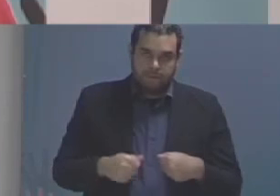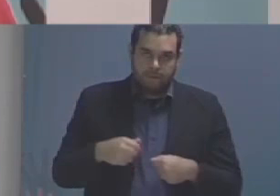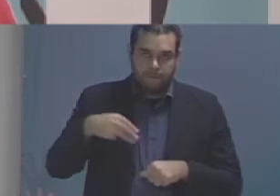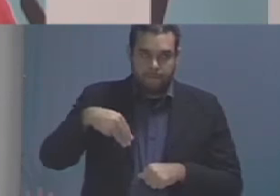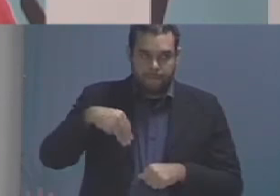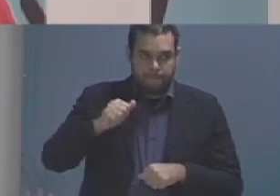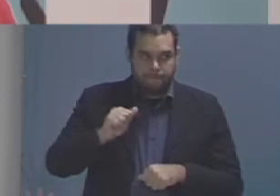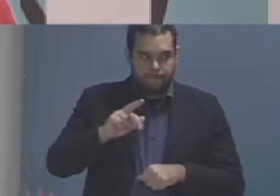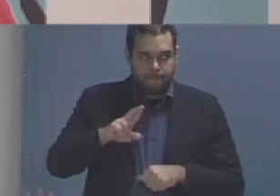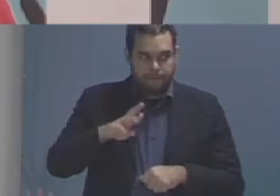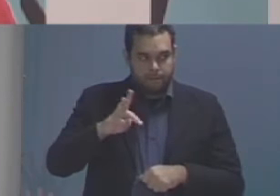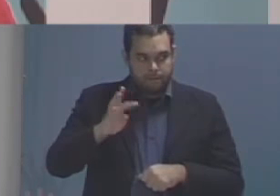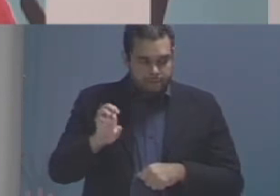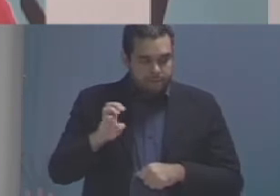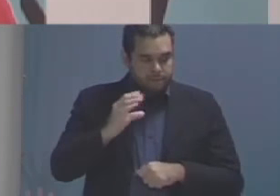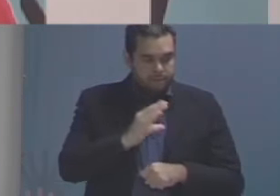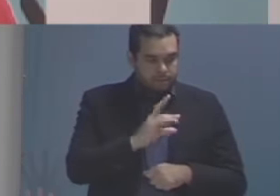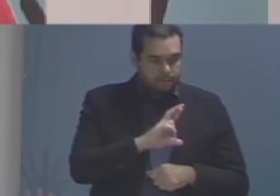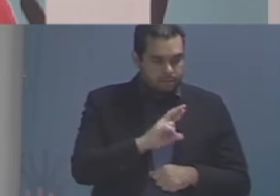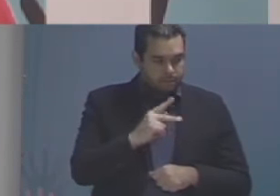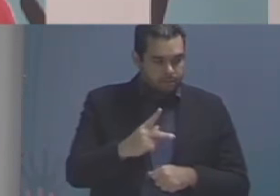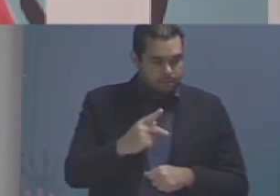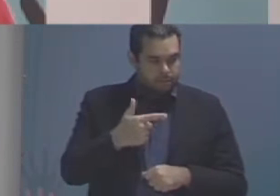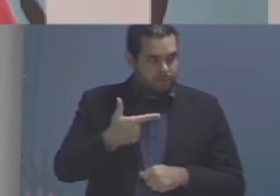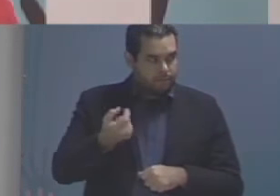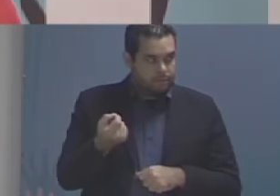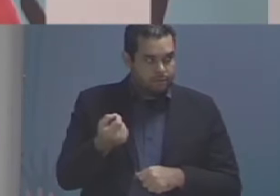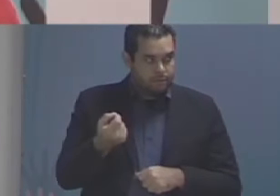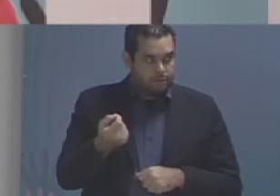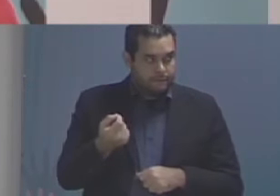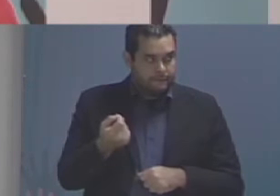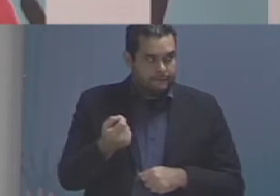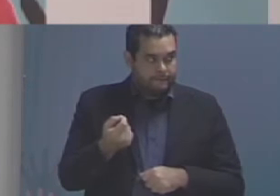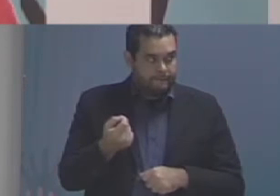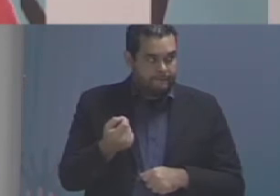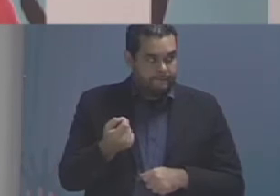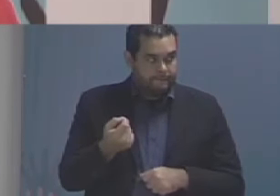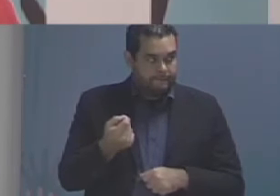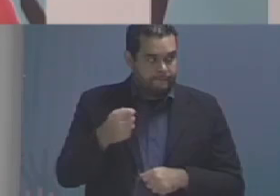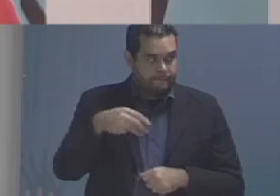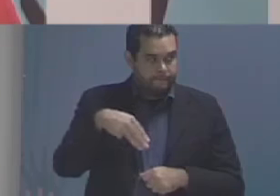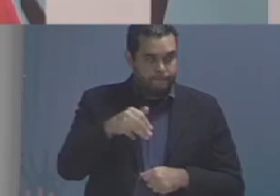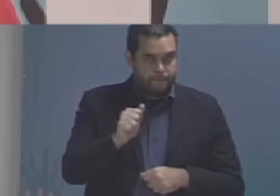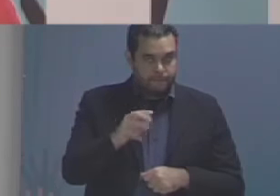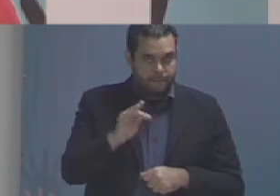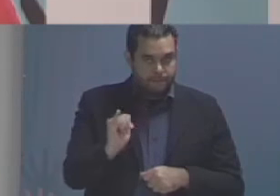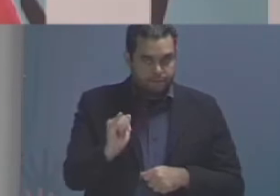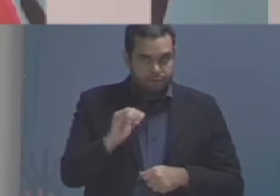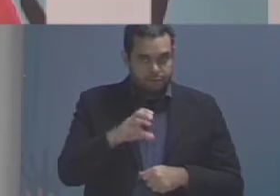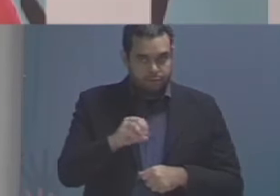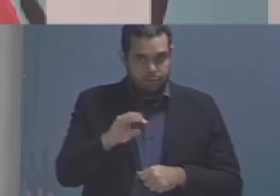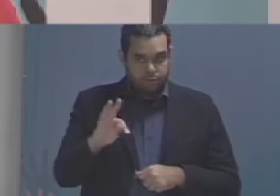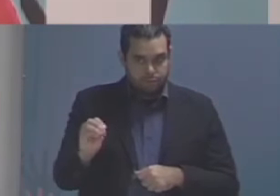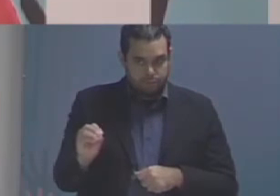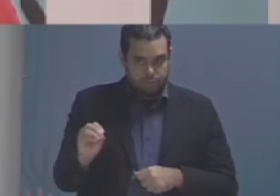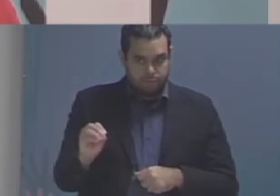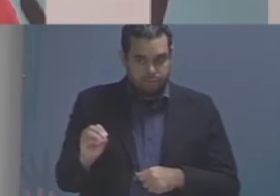Madi Porto, CRP 20. Desculpa, qual o nome? Madi Porto. Madi. CRP